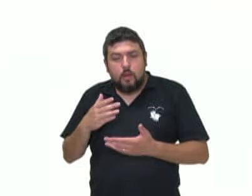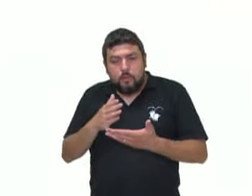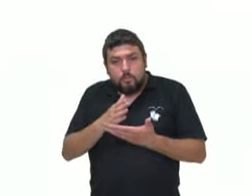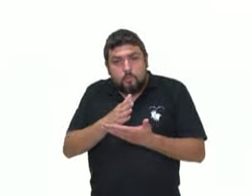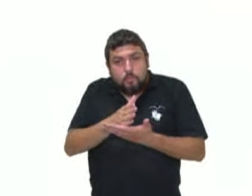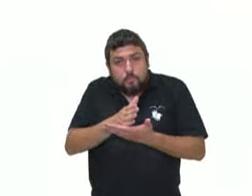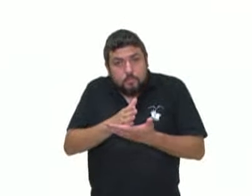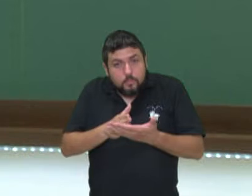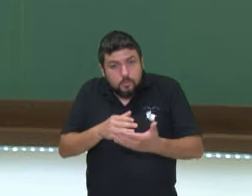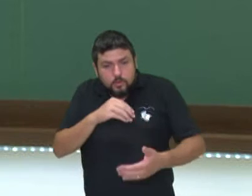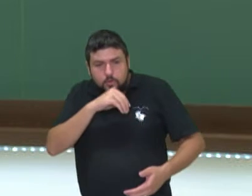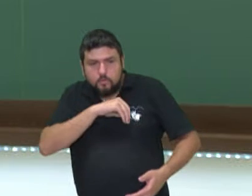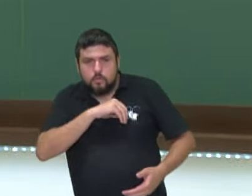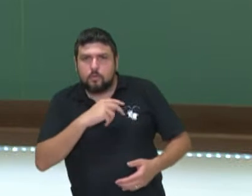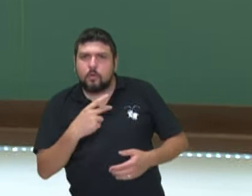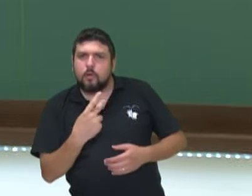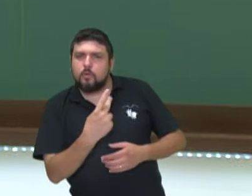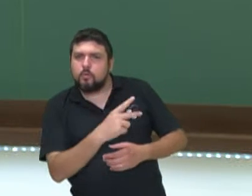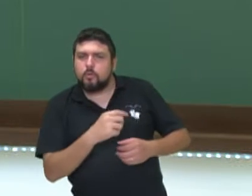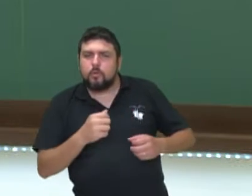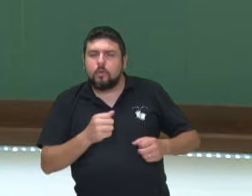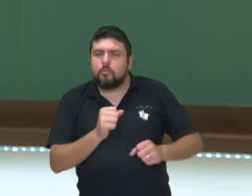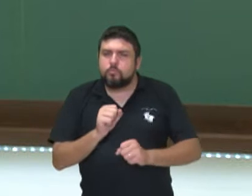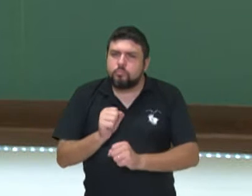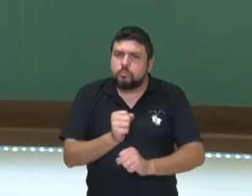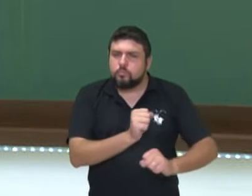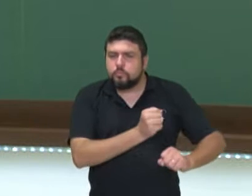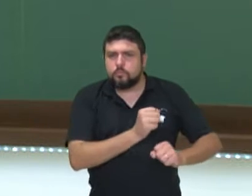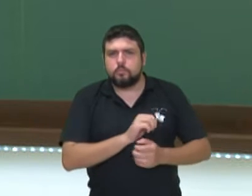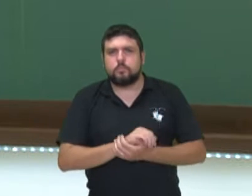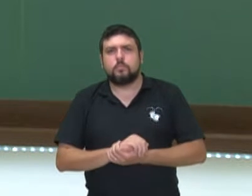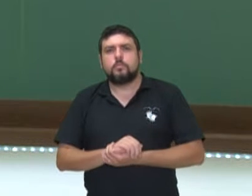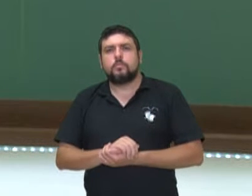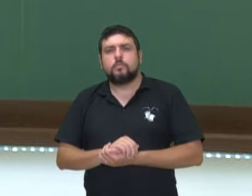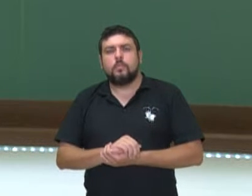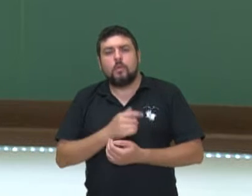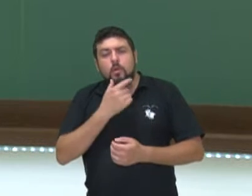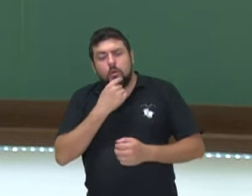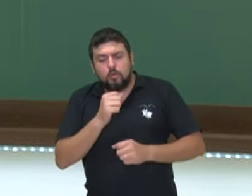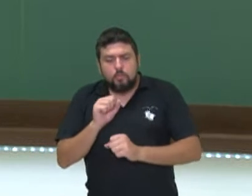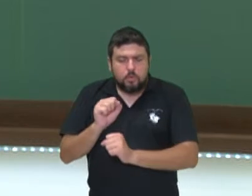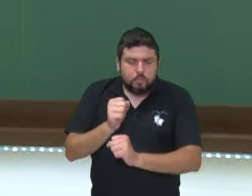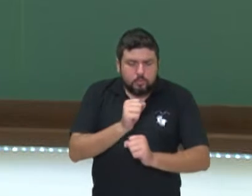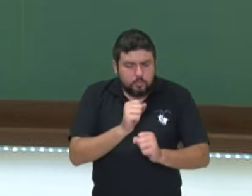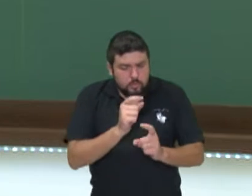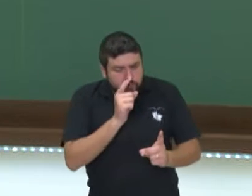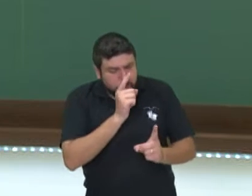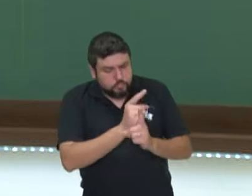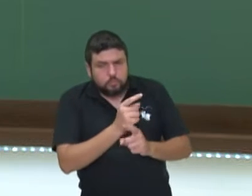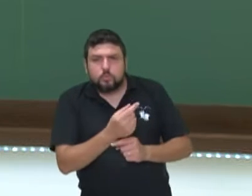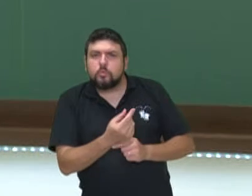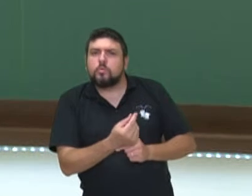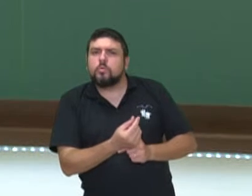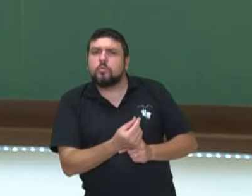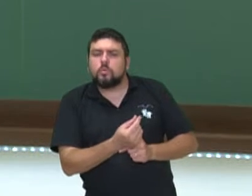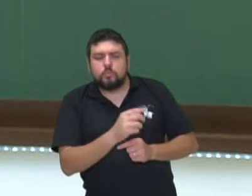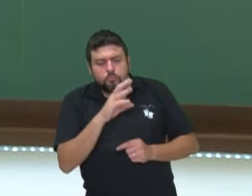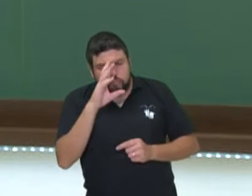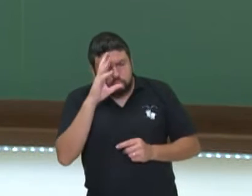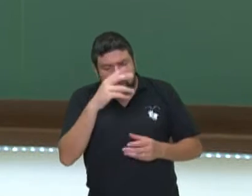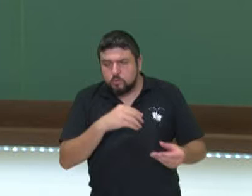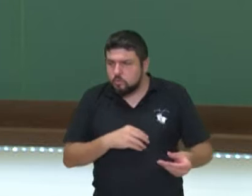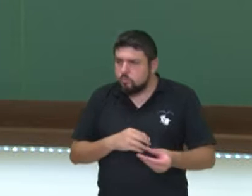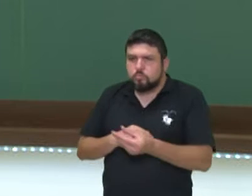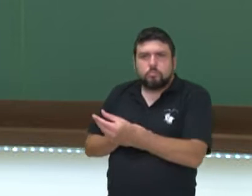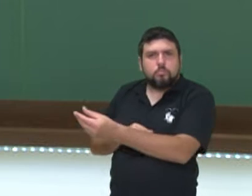um exemplo bem bacana de uma postura honesta. O Gari encontrou o dinheiro na rua e resolveu devolver para